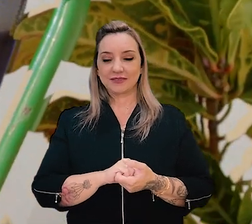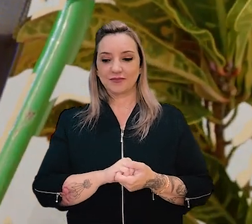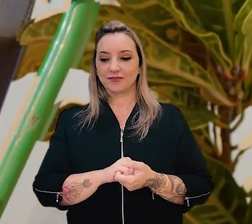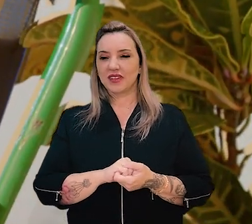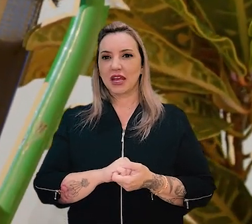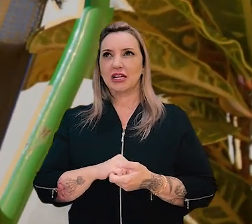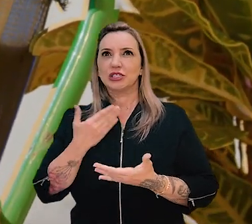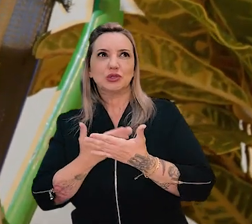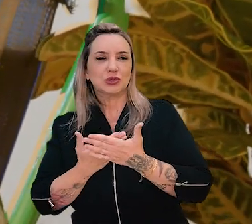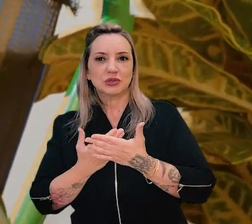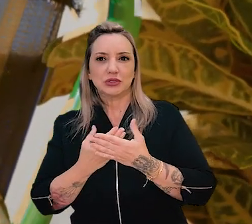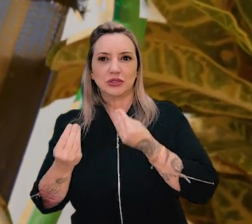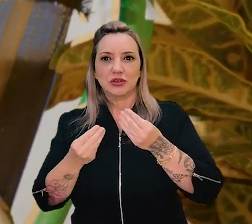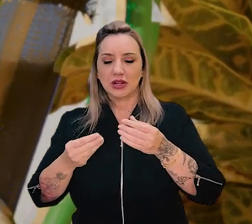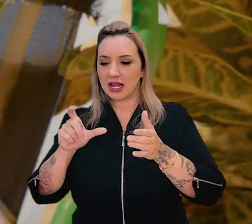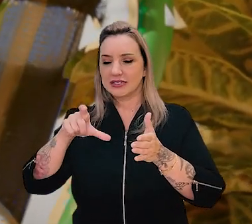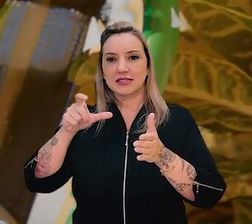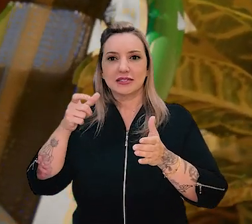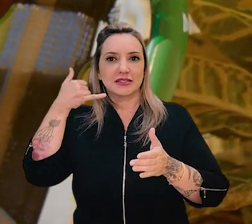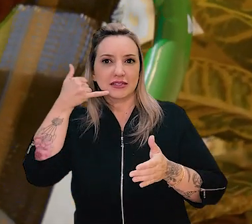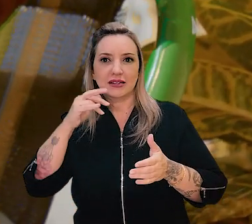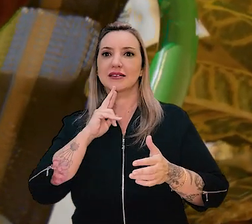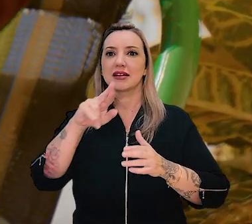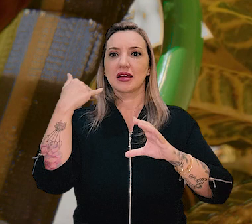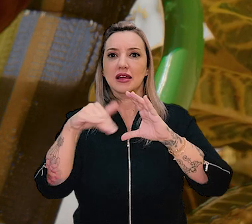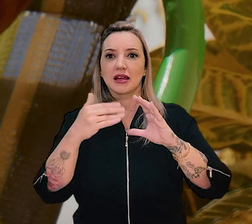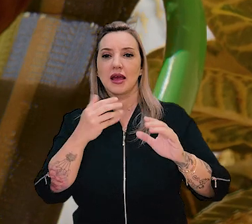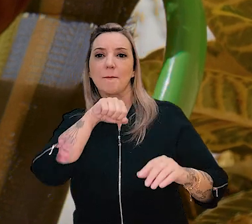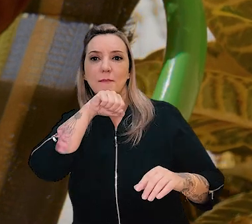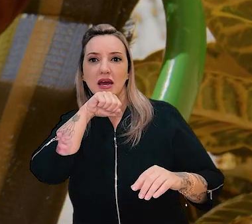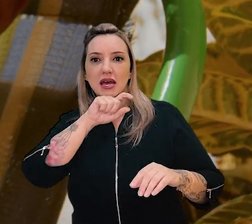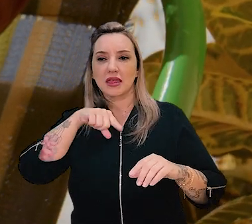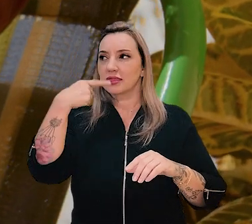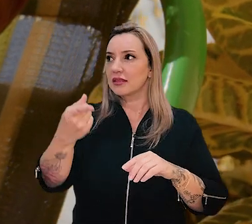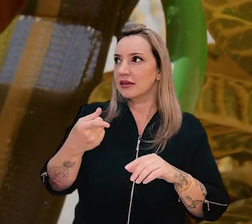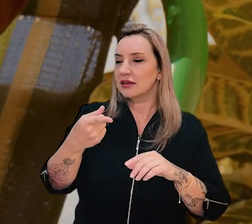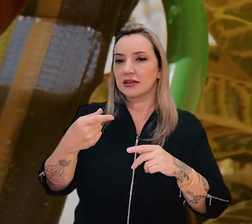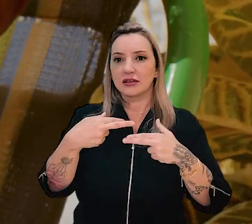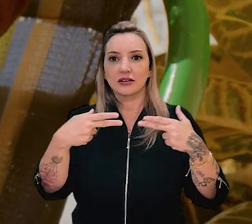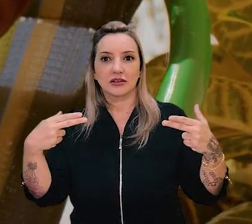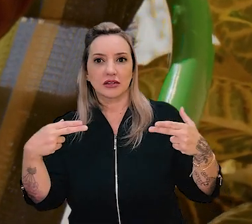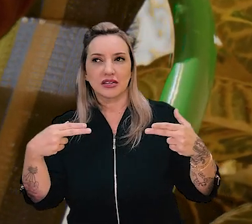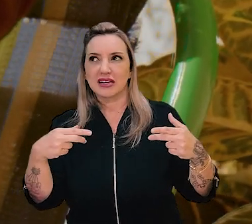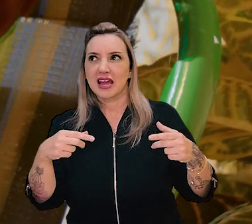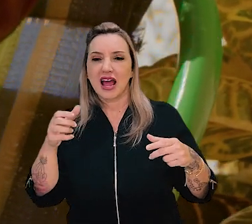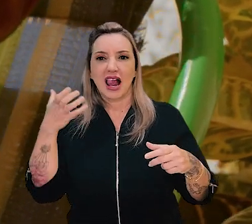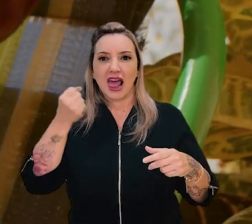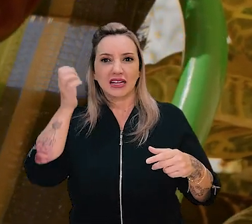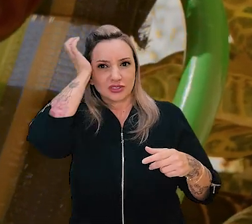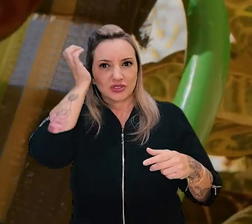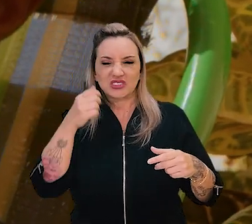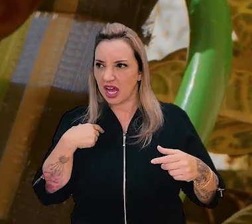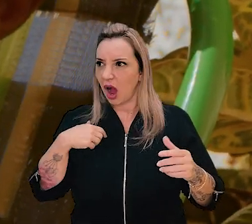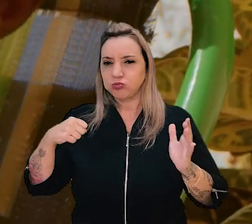Preciso estudar pra prova. Preciso colocar crédito no celular. Preciso responder a mensagem da minha mãe. Ontem eu devorei uma lata inteira de leite condensado. Será que é gula ou tá com ansiedade? Faz um